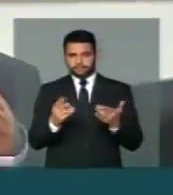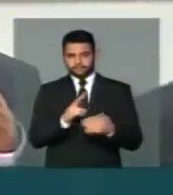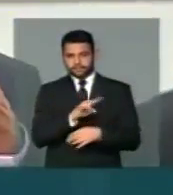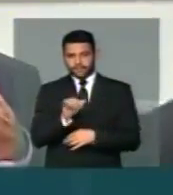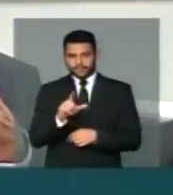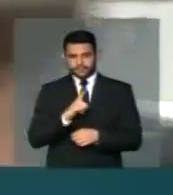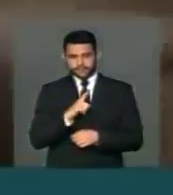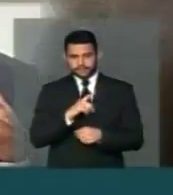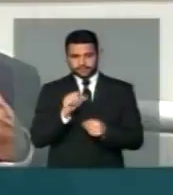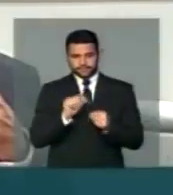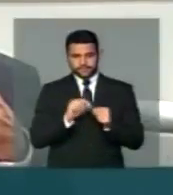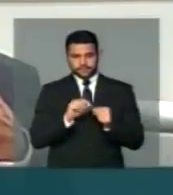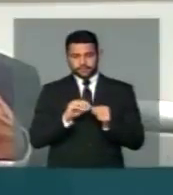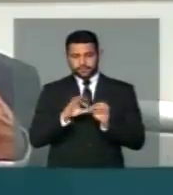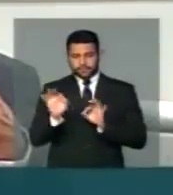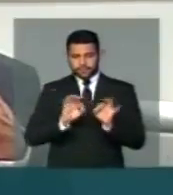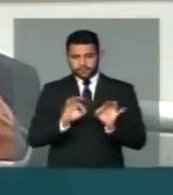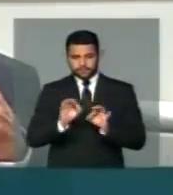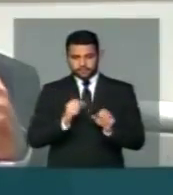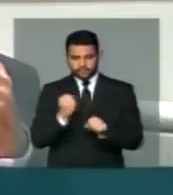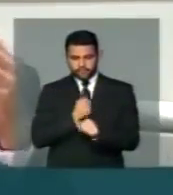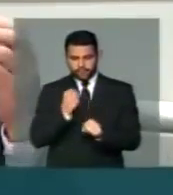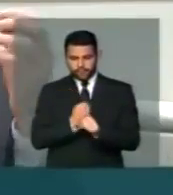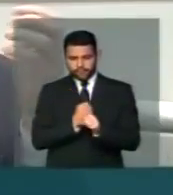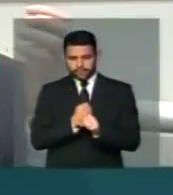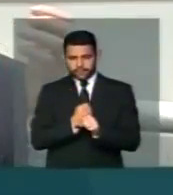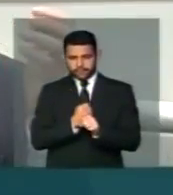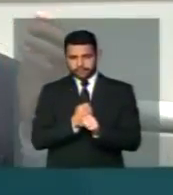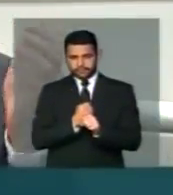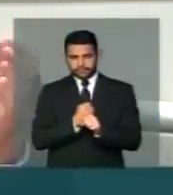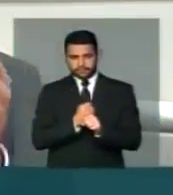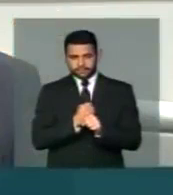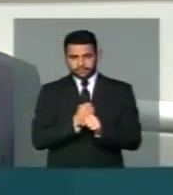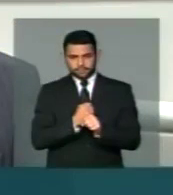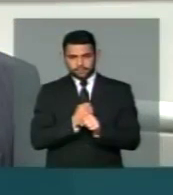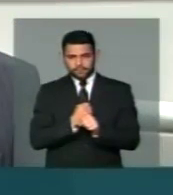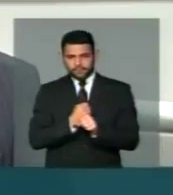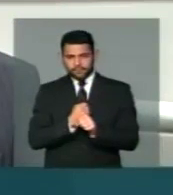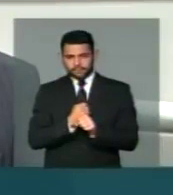ser feito um planejamento para uma obra,